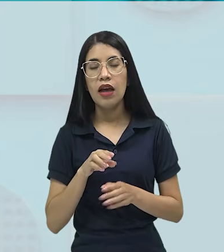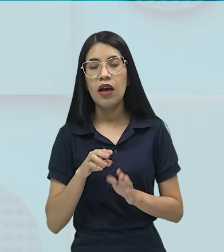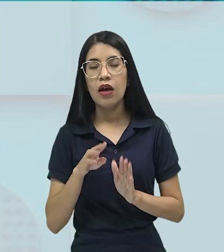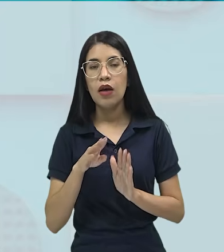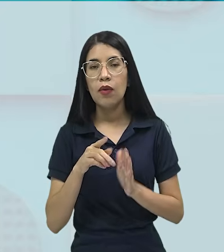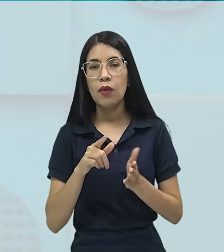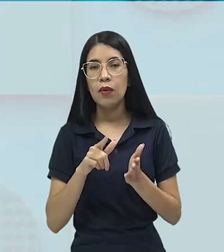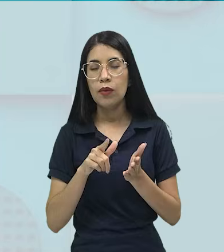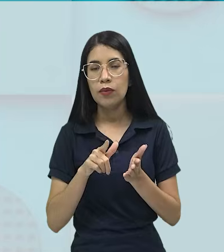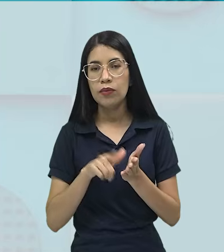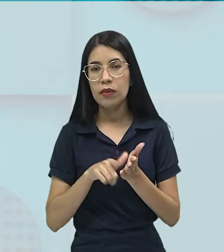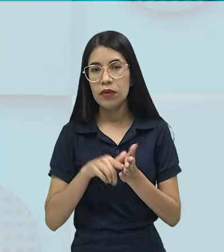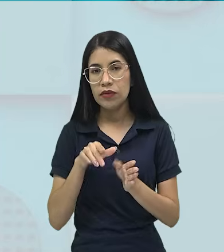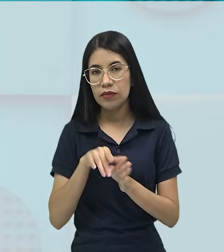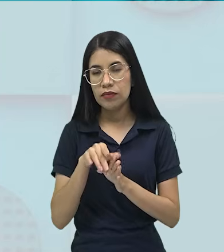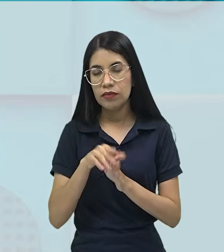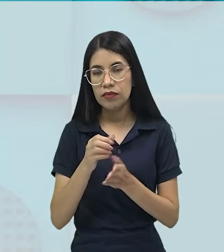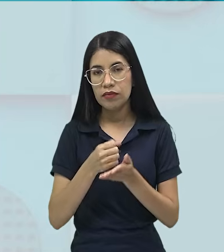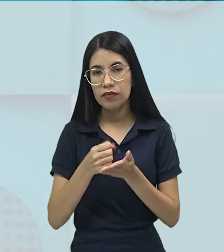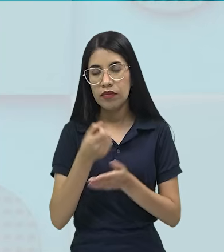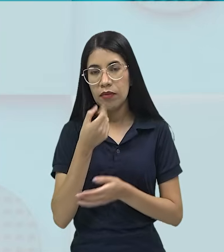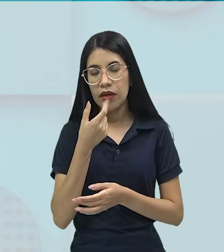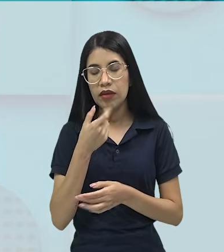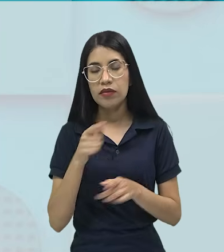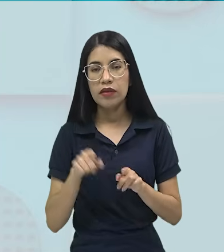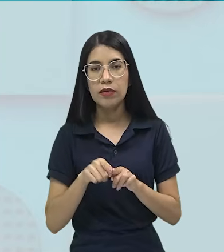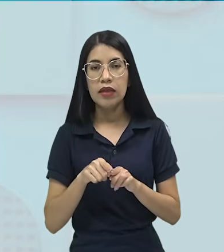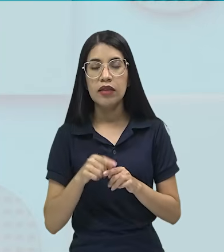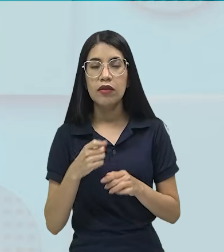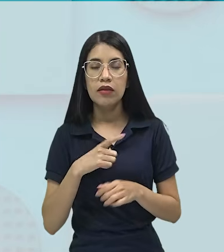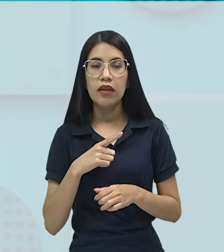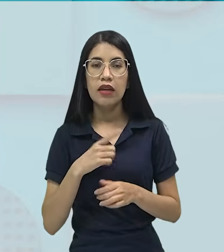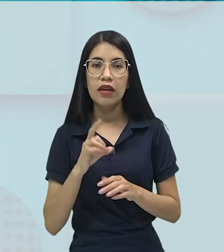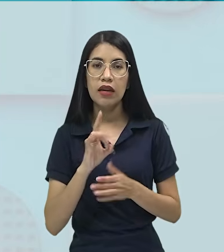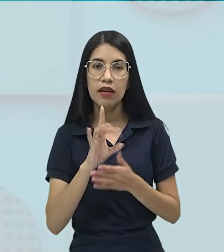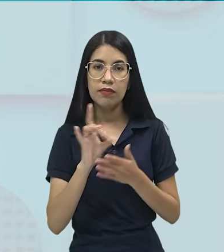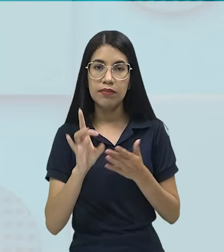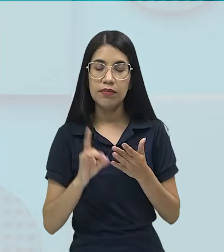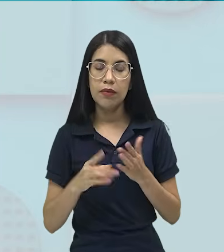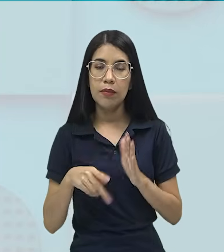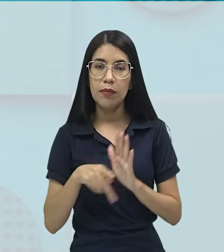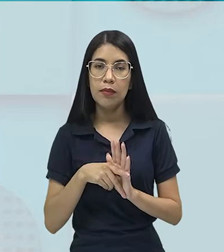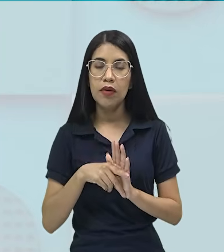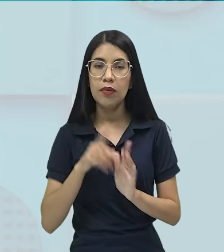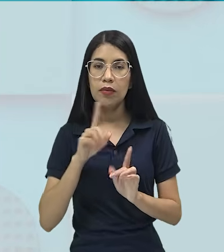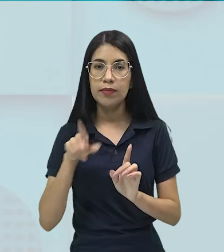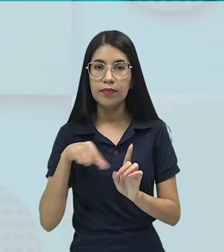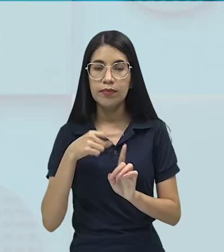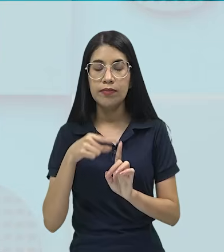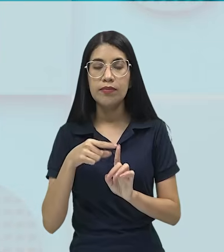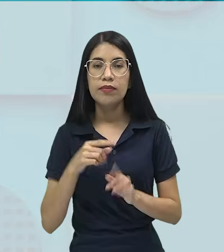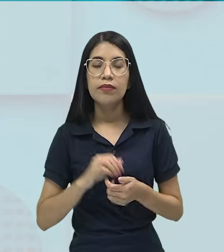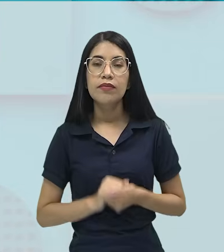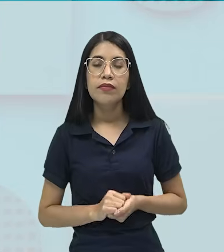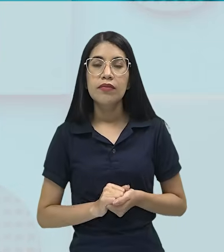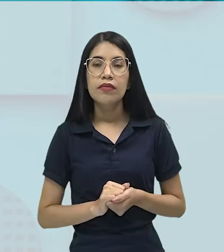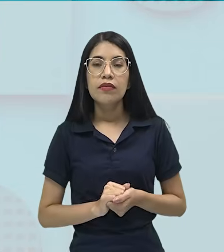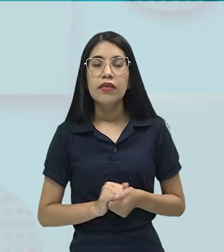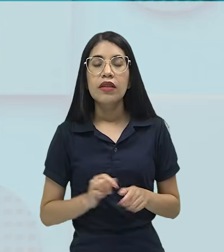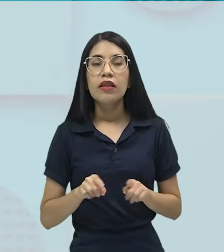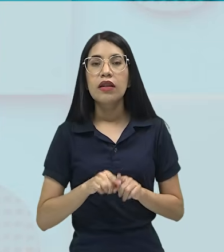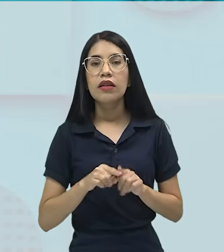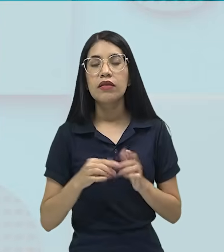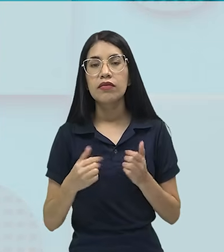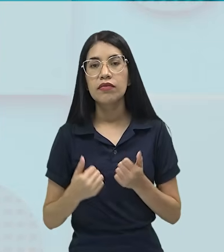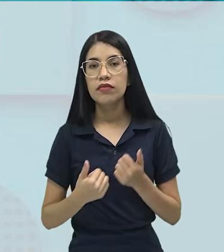remédio? Então, todos eles têm uma finalidade, uma função. E aí nós temos também o quê? Os